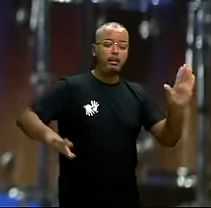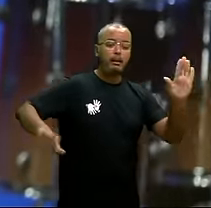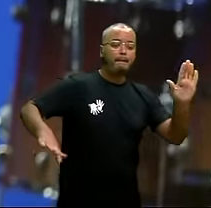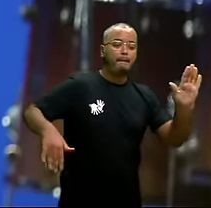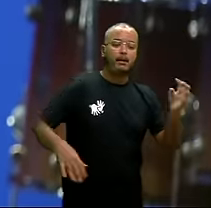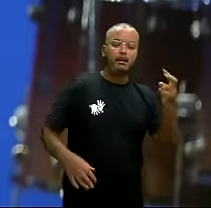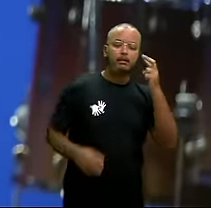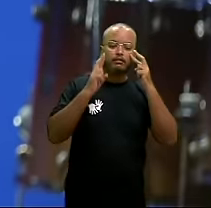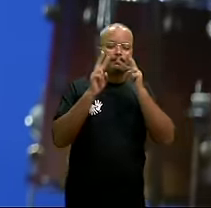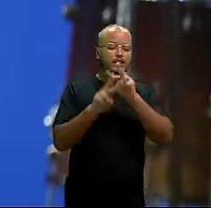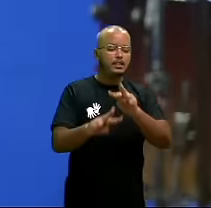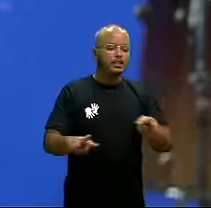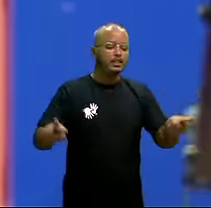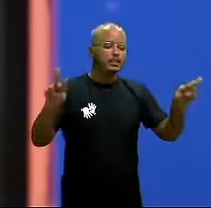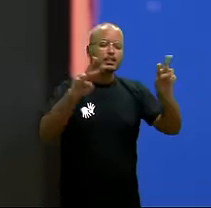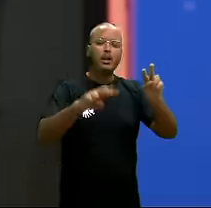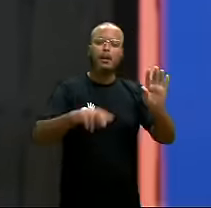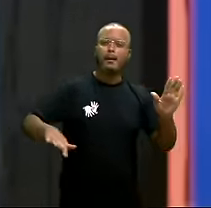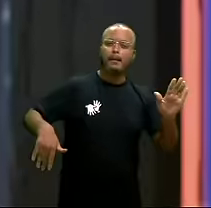Aniversário da Mari.